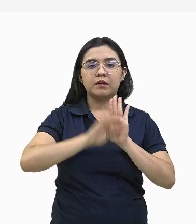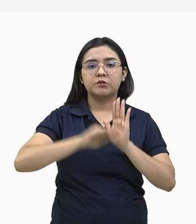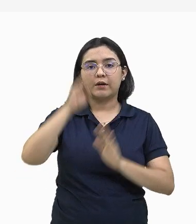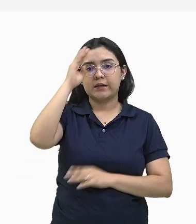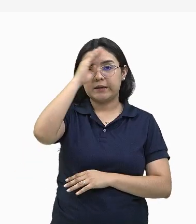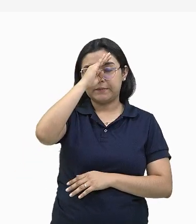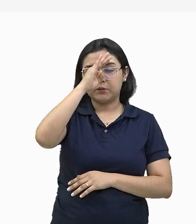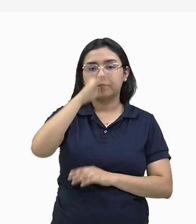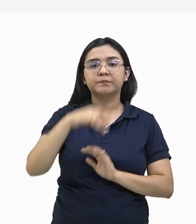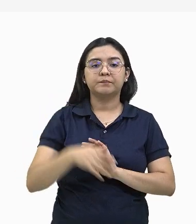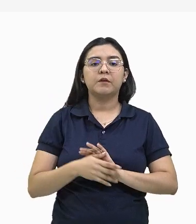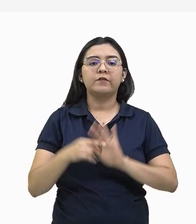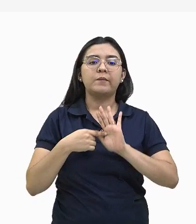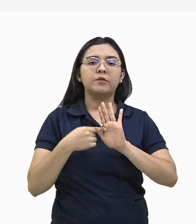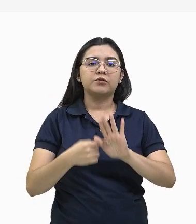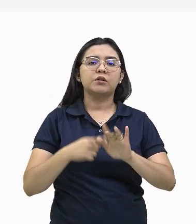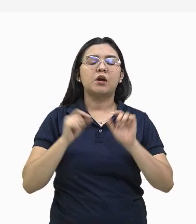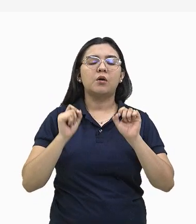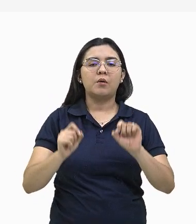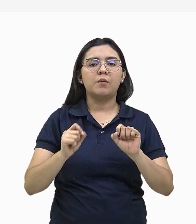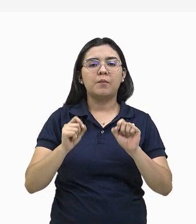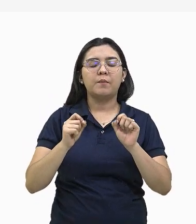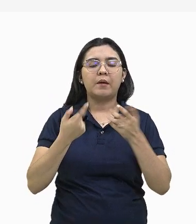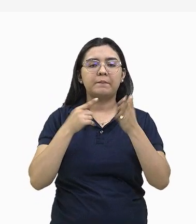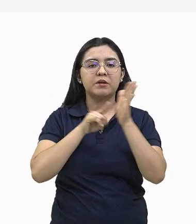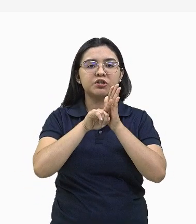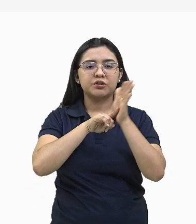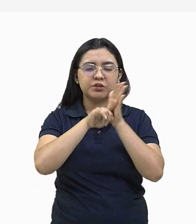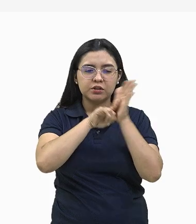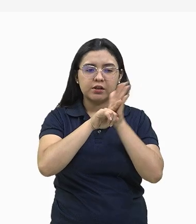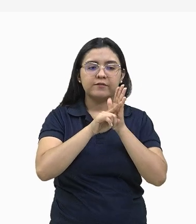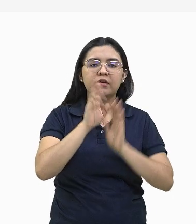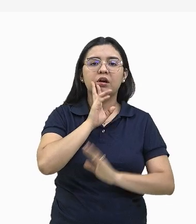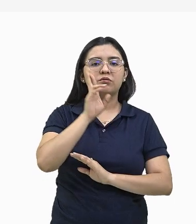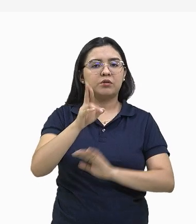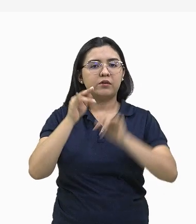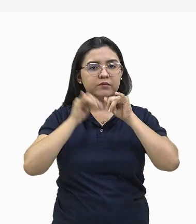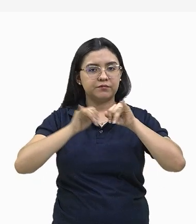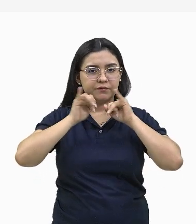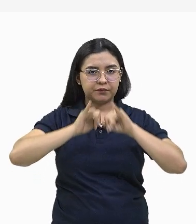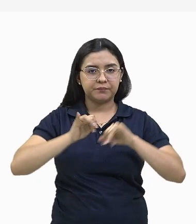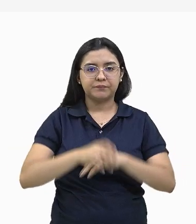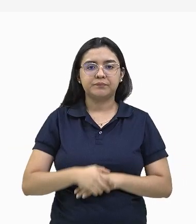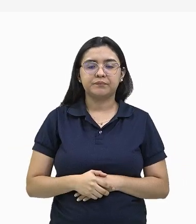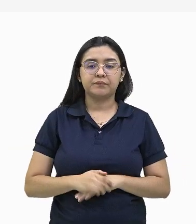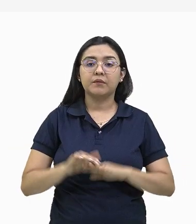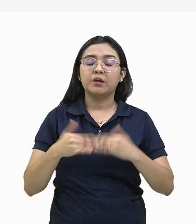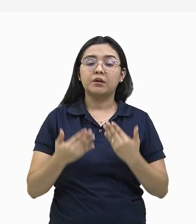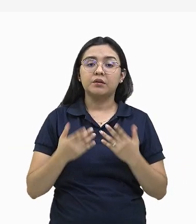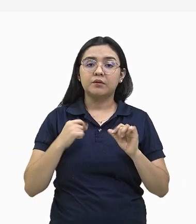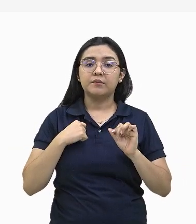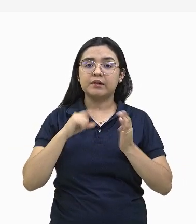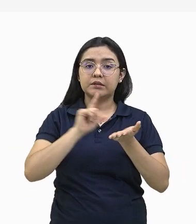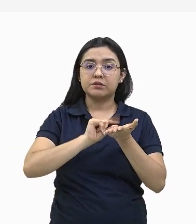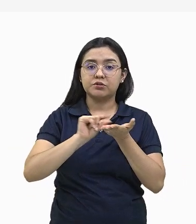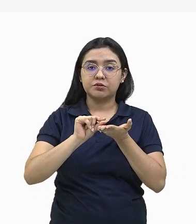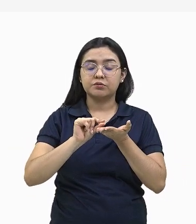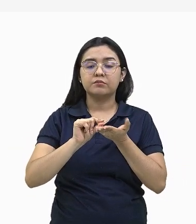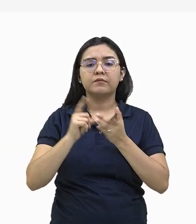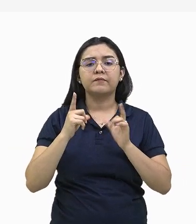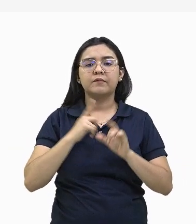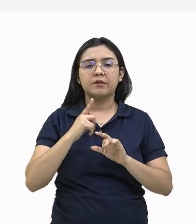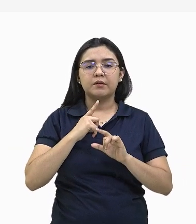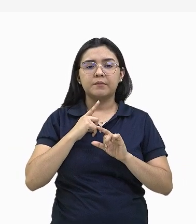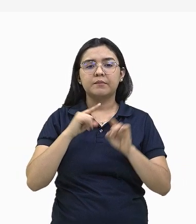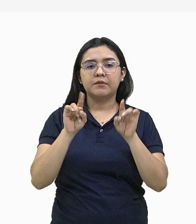ou seja, ele vai comunicar o resultado de uma pesquisa científica. E esse artigo ele vai